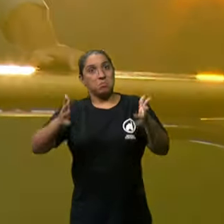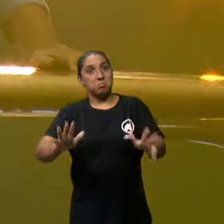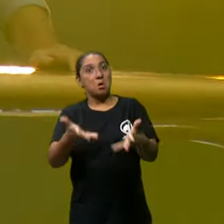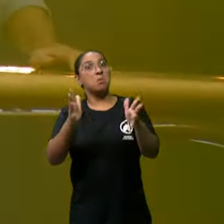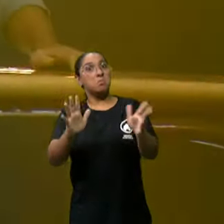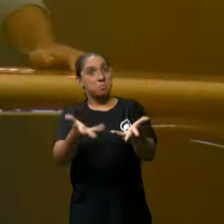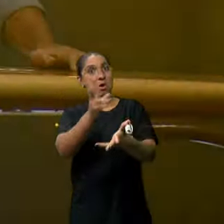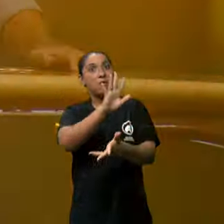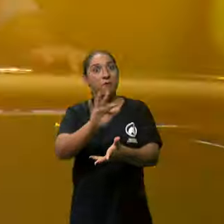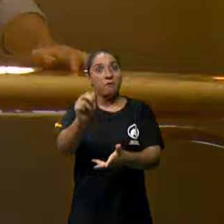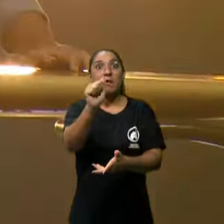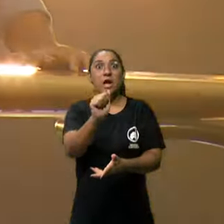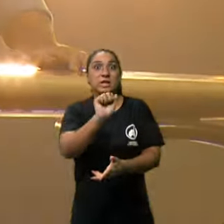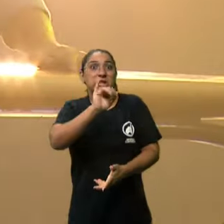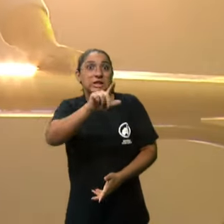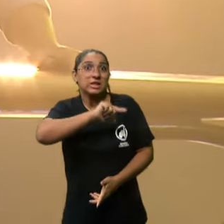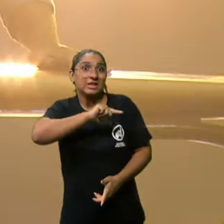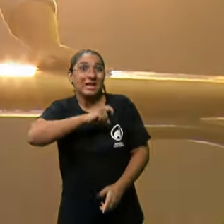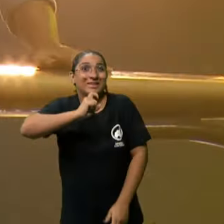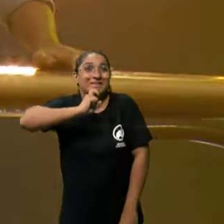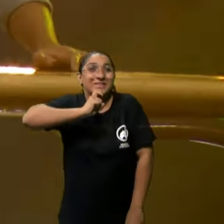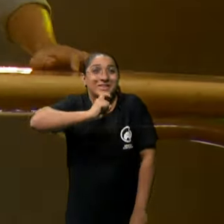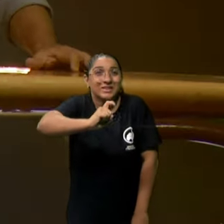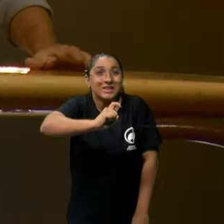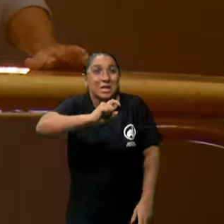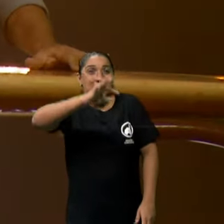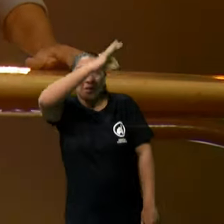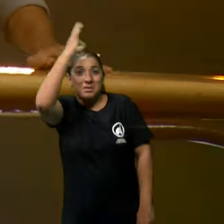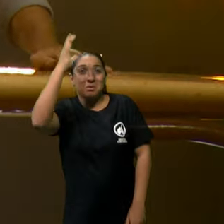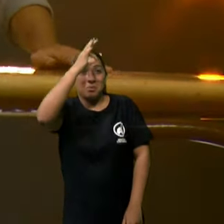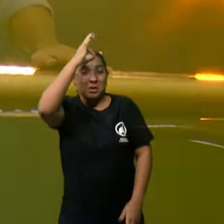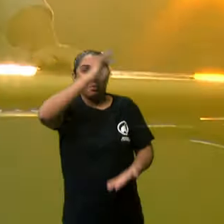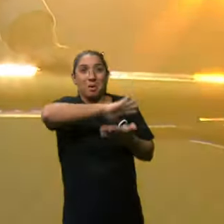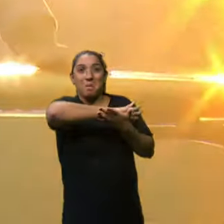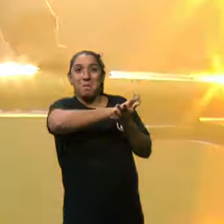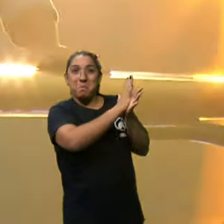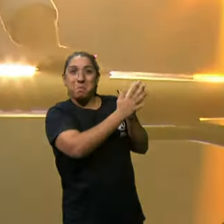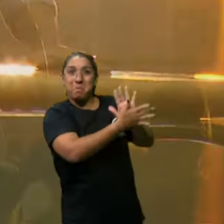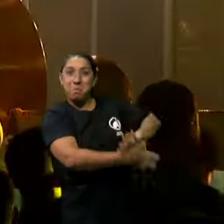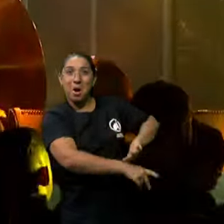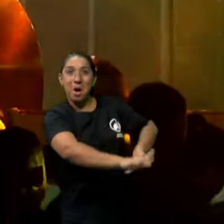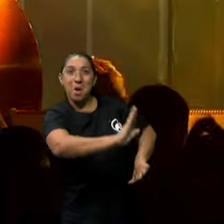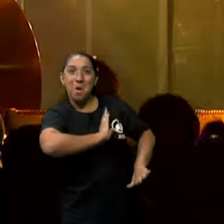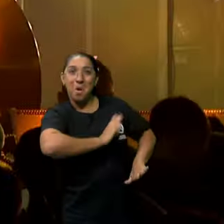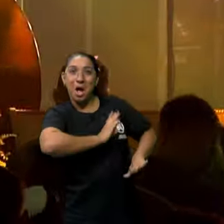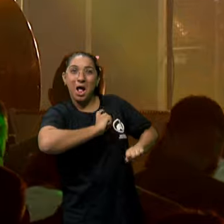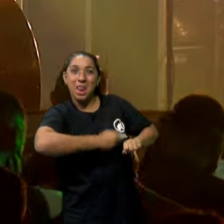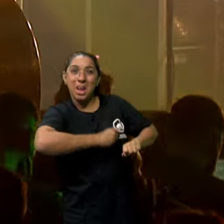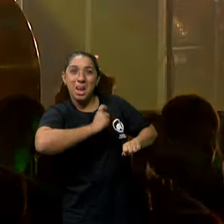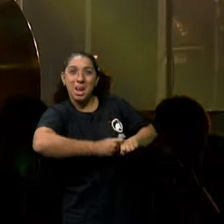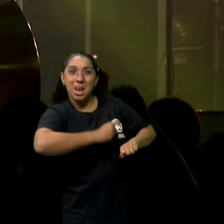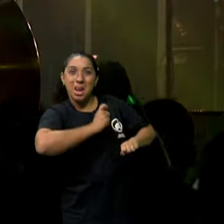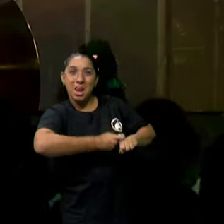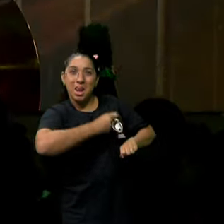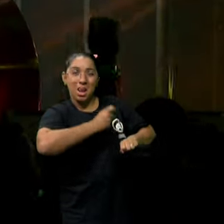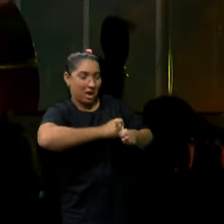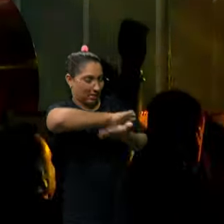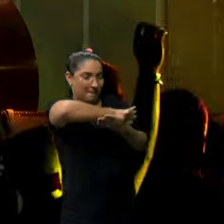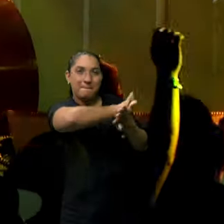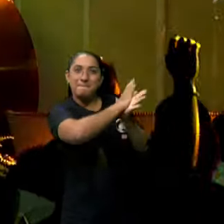Que derrete a frieza espiritual e derrete o coração de aço é dele que vem o